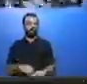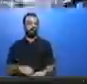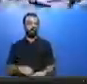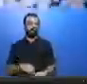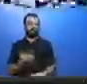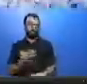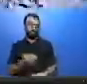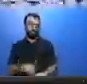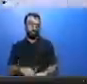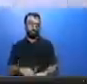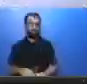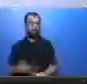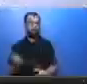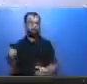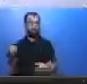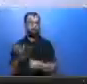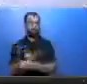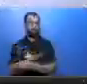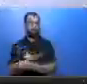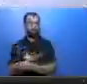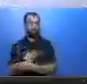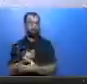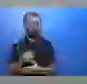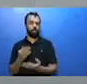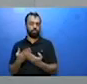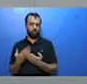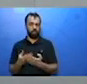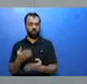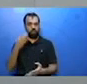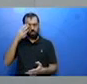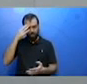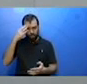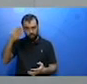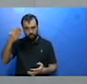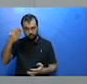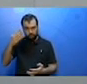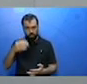Então a aula de hoje vai até aqui. Muito obrigado.